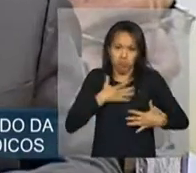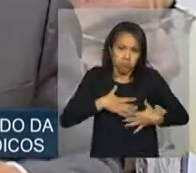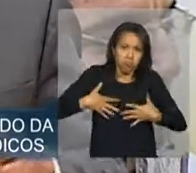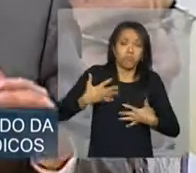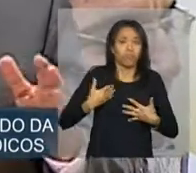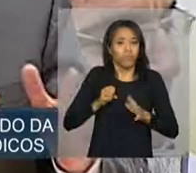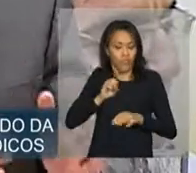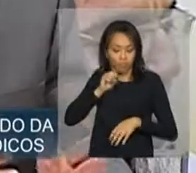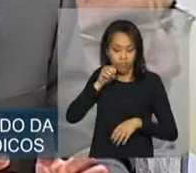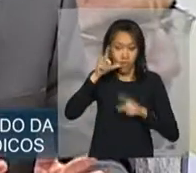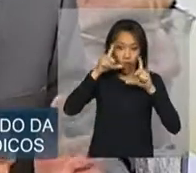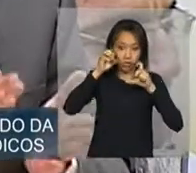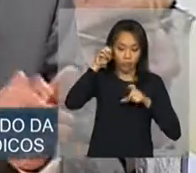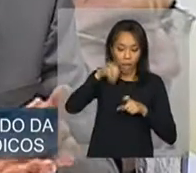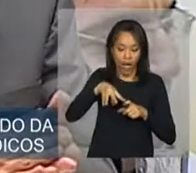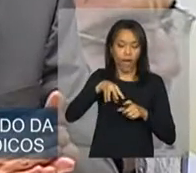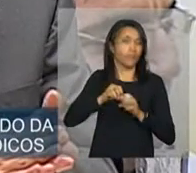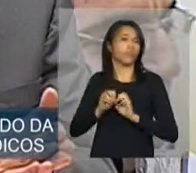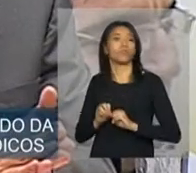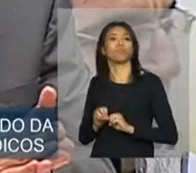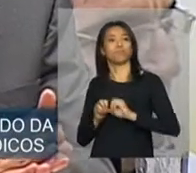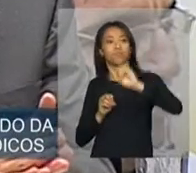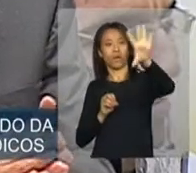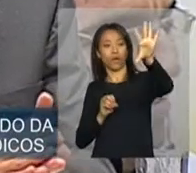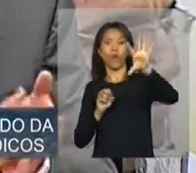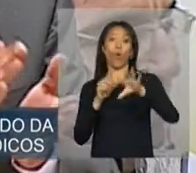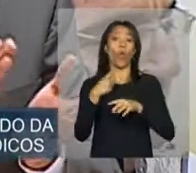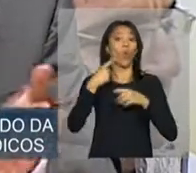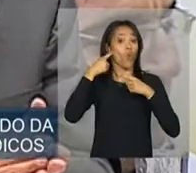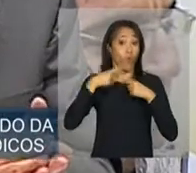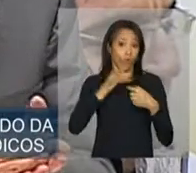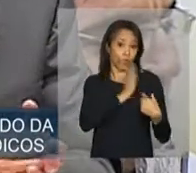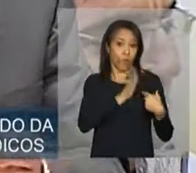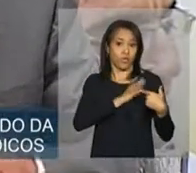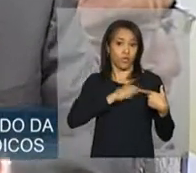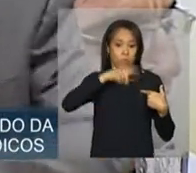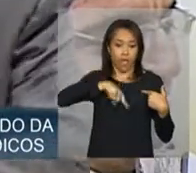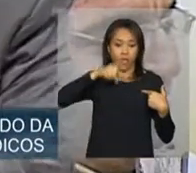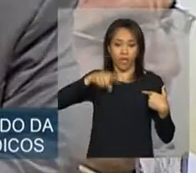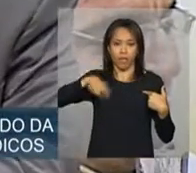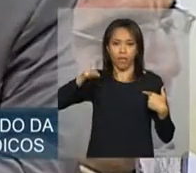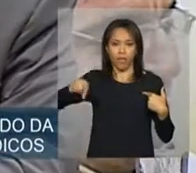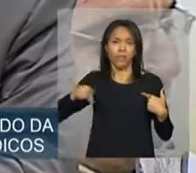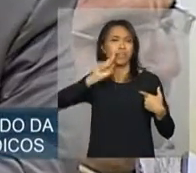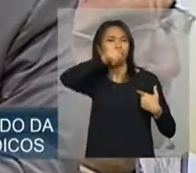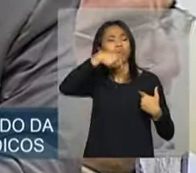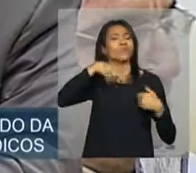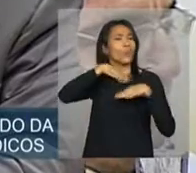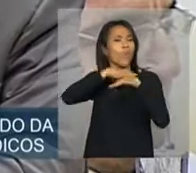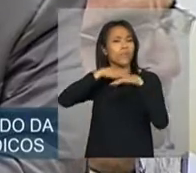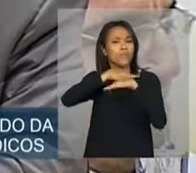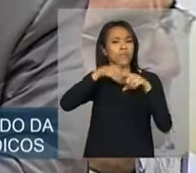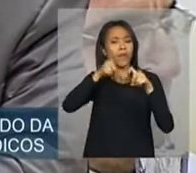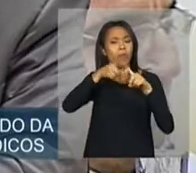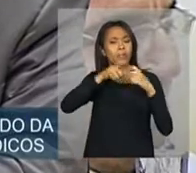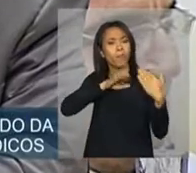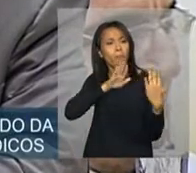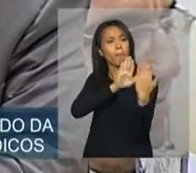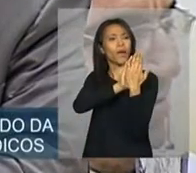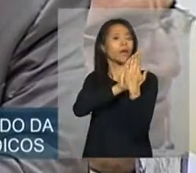por pelo computador poder mandar um eletrocardiograma que você fez ali o exame você fez ali conversar com e